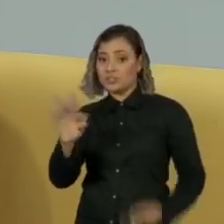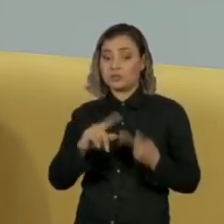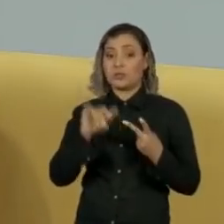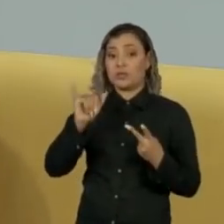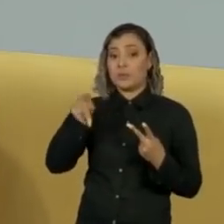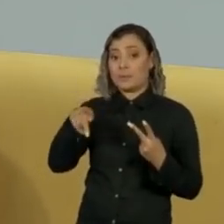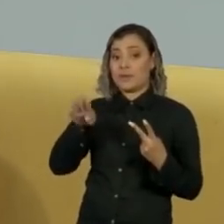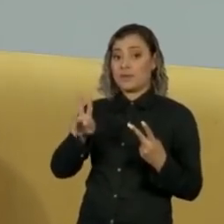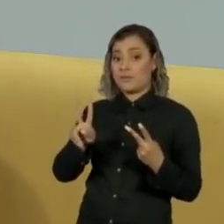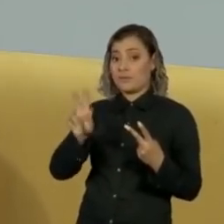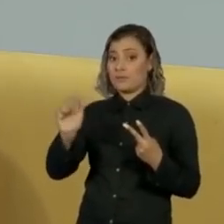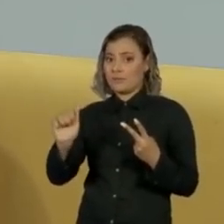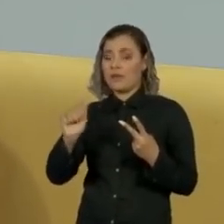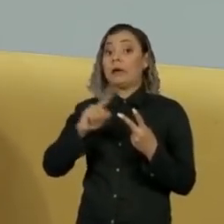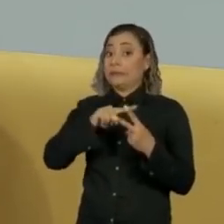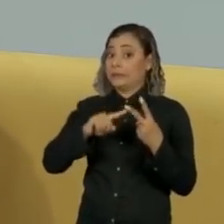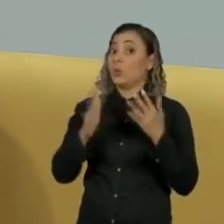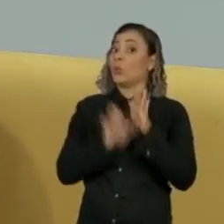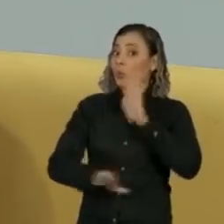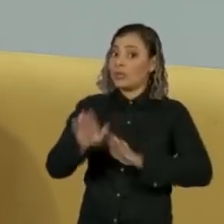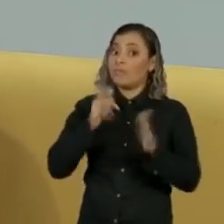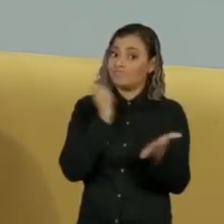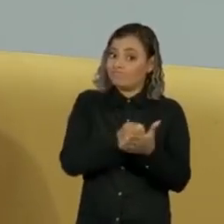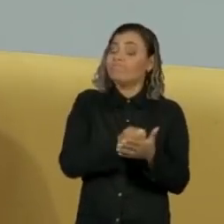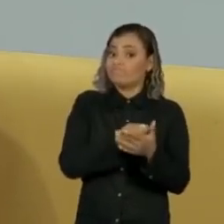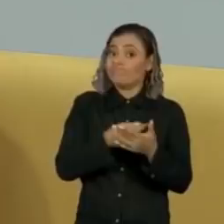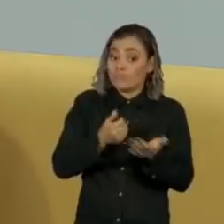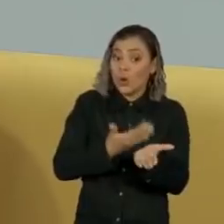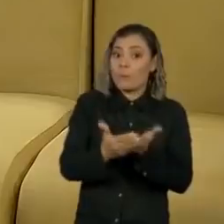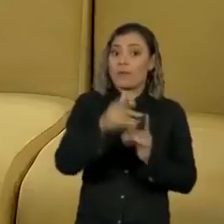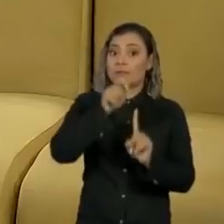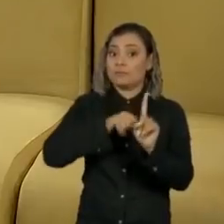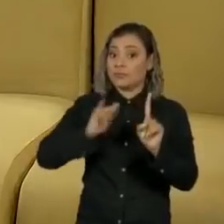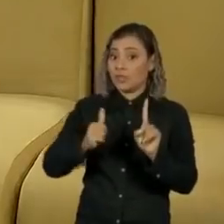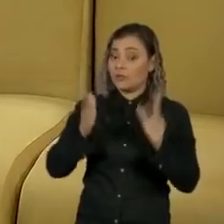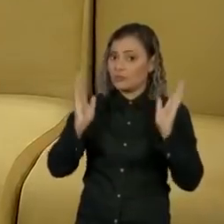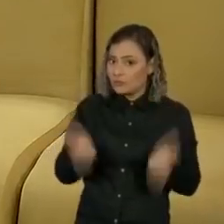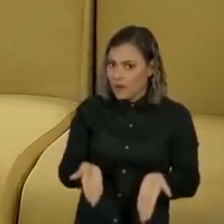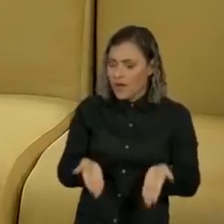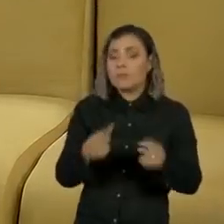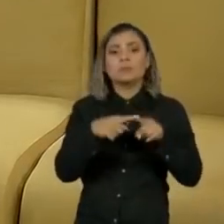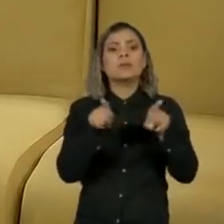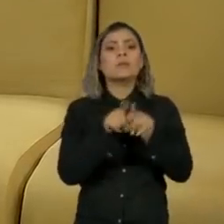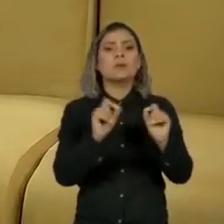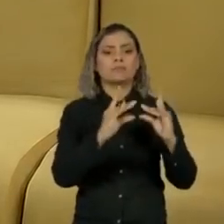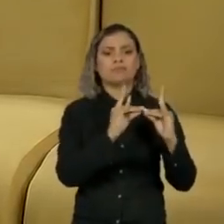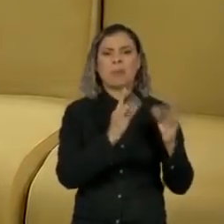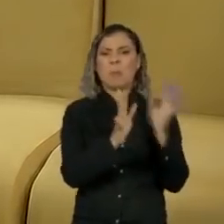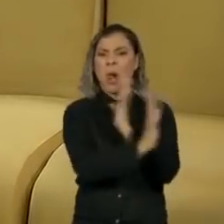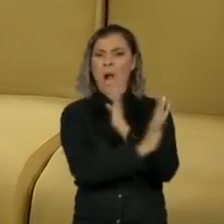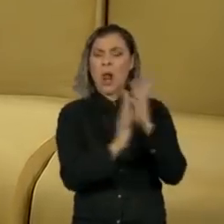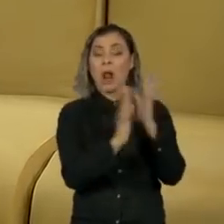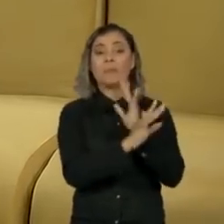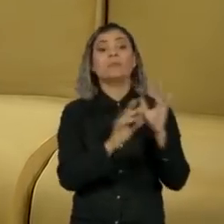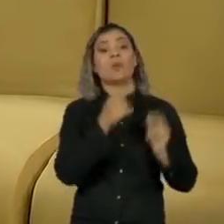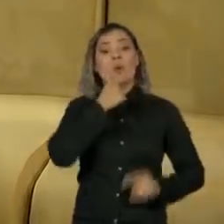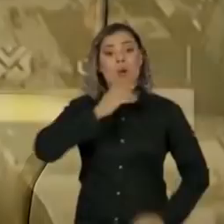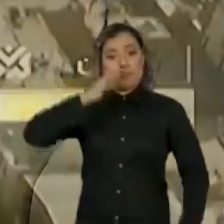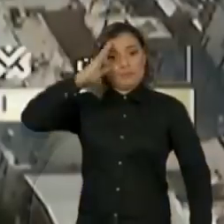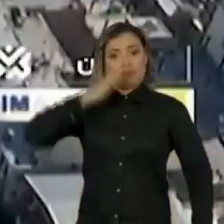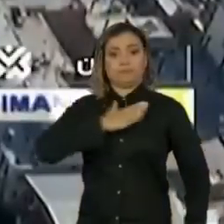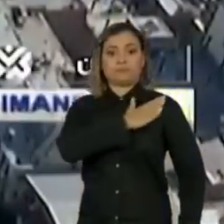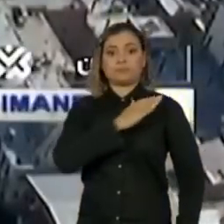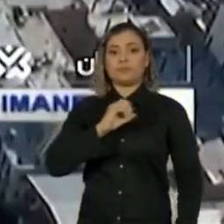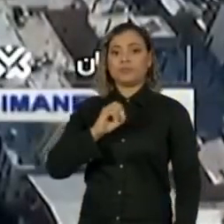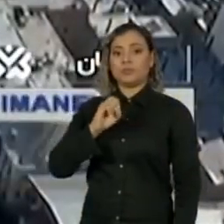aos prazos para a cobrança de taxas nesse início de ano. E o tumulto no funeral do general Soleimani,